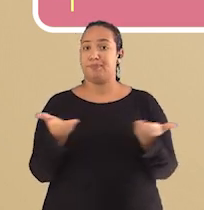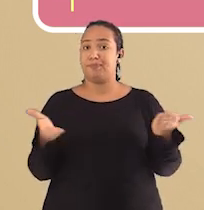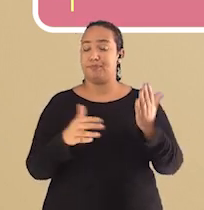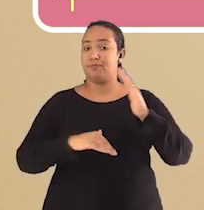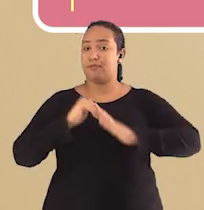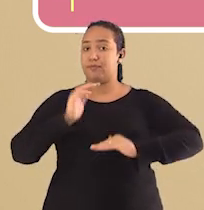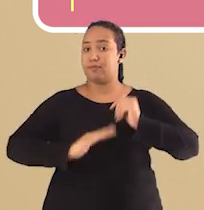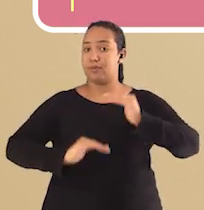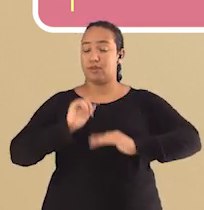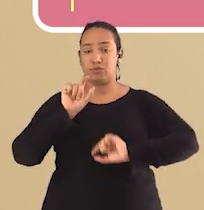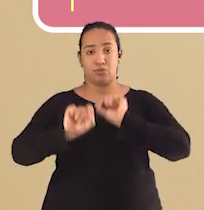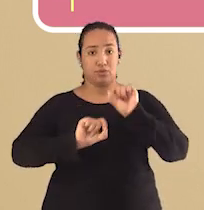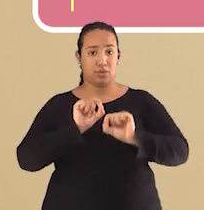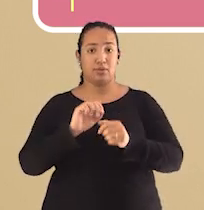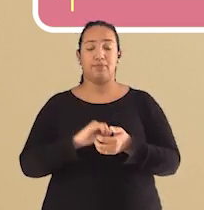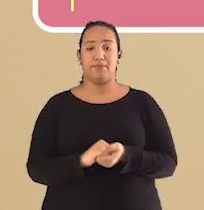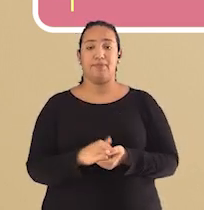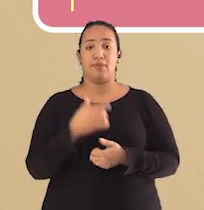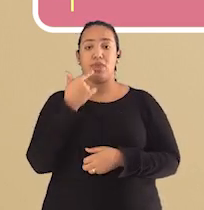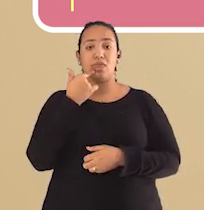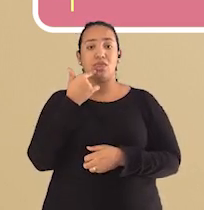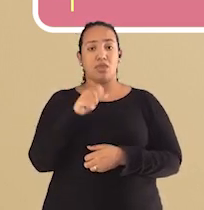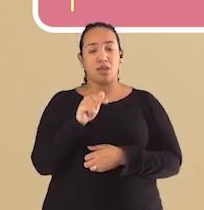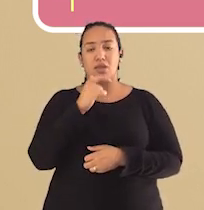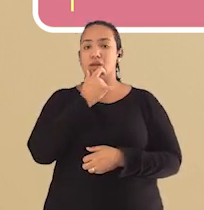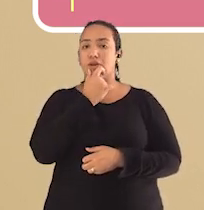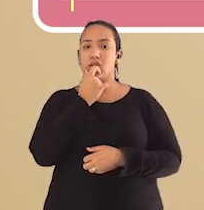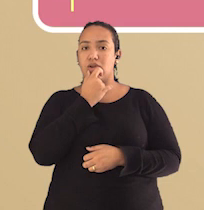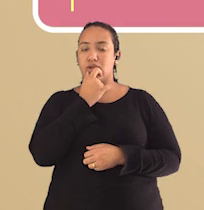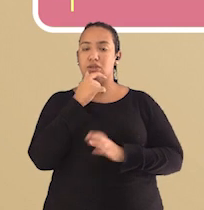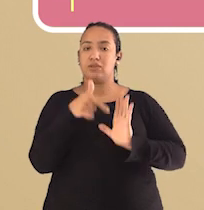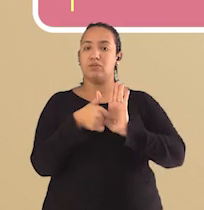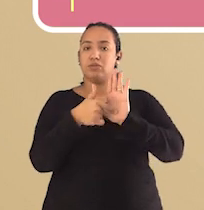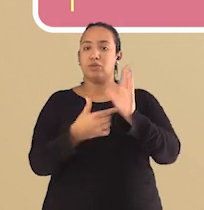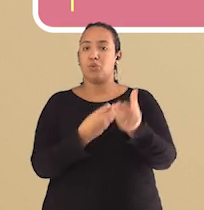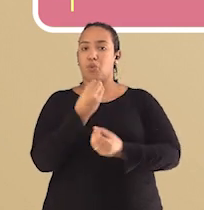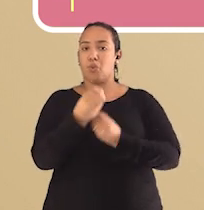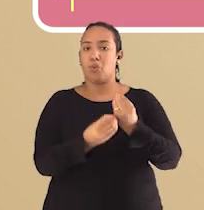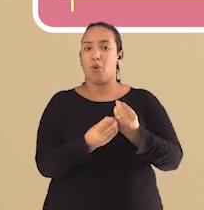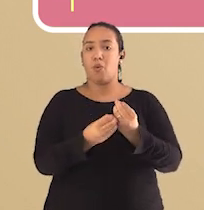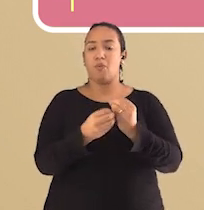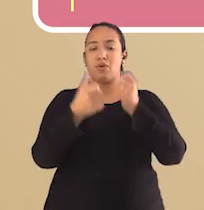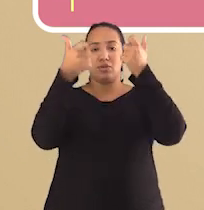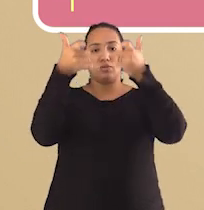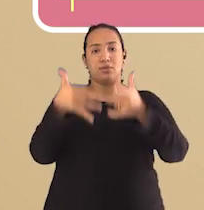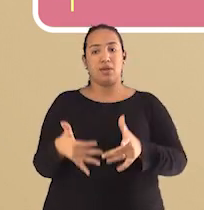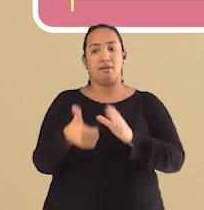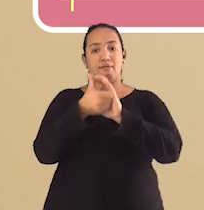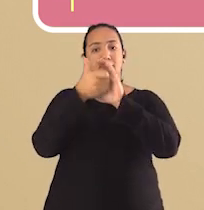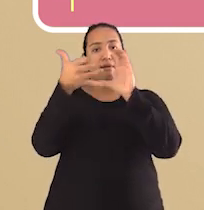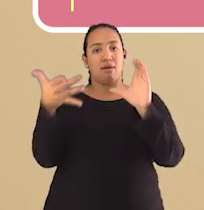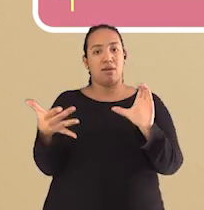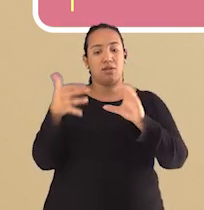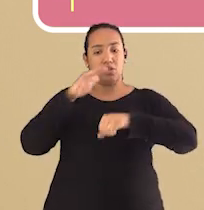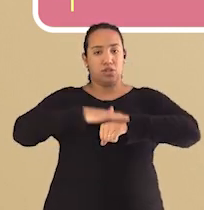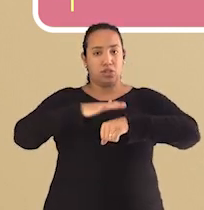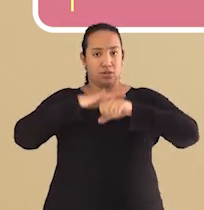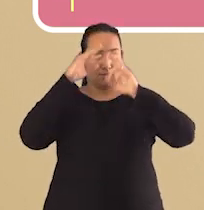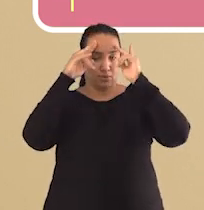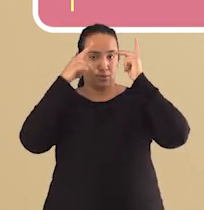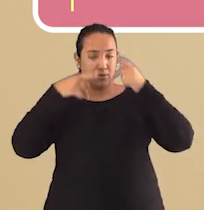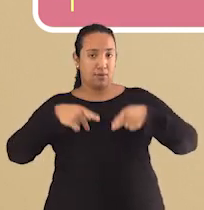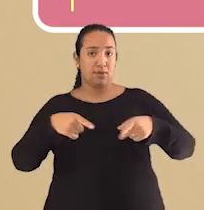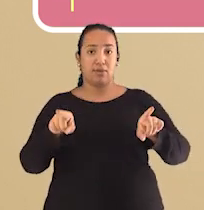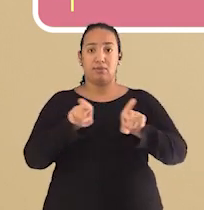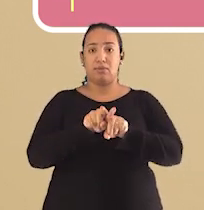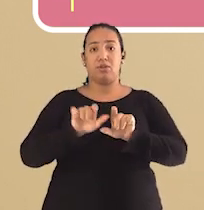aplicar os conhecimentos da língua inglesa para falar de si e de outras pessoas, explicitando informações pessoais e